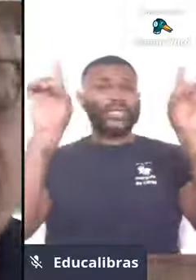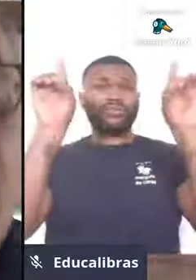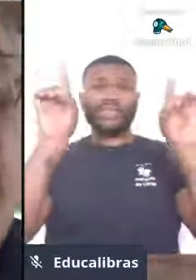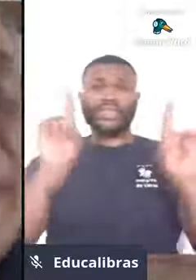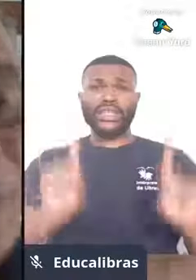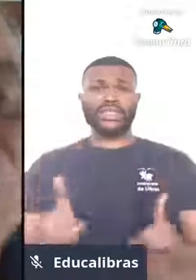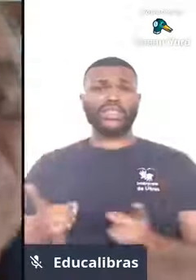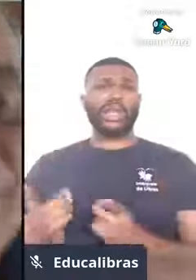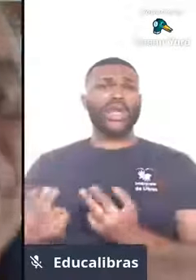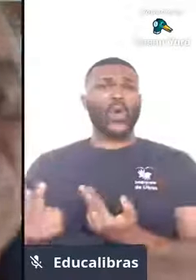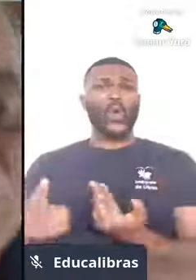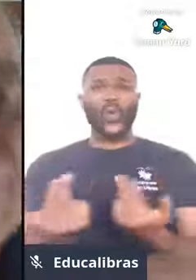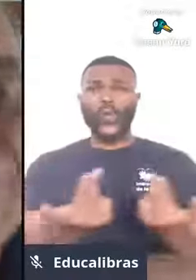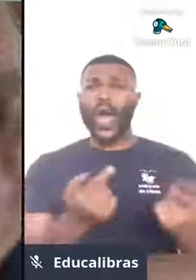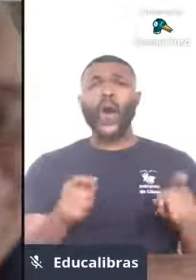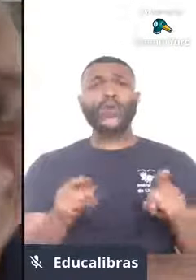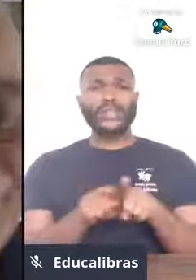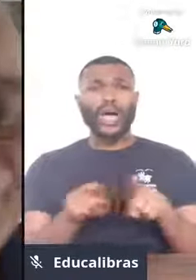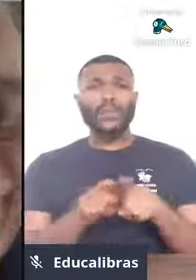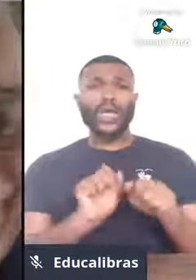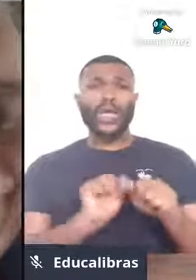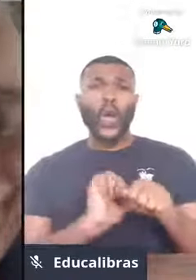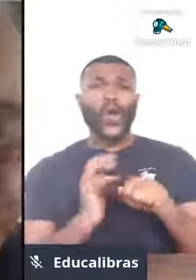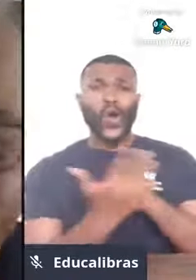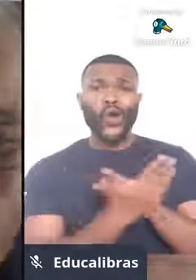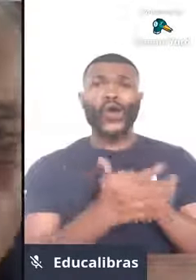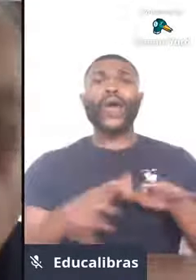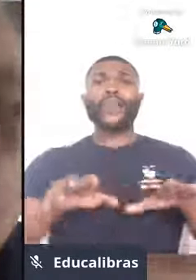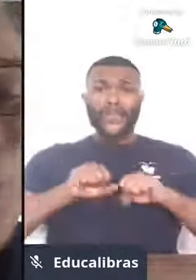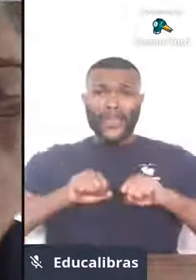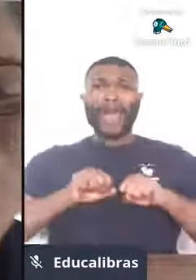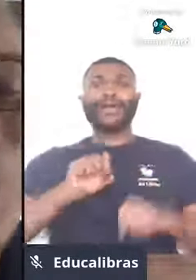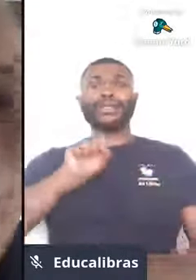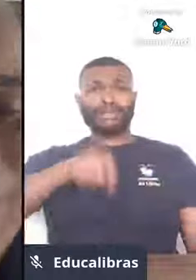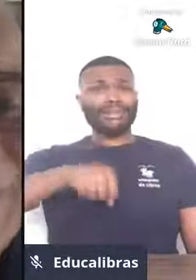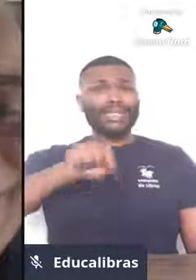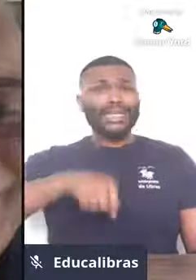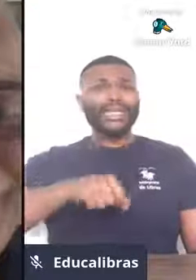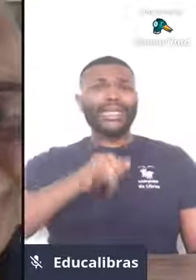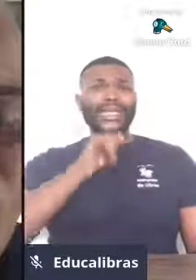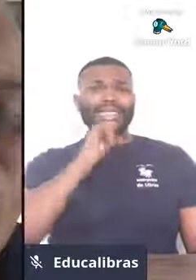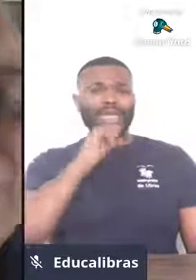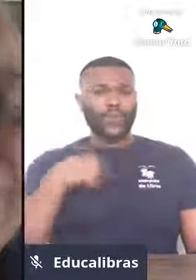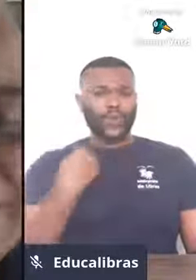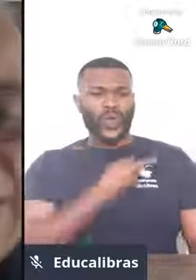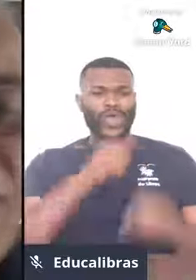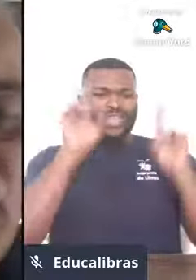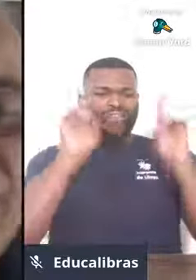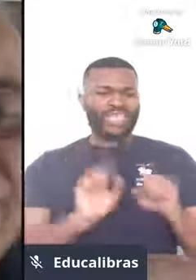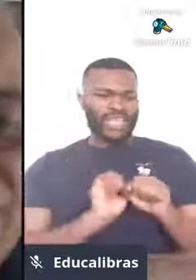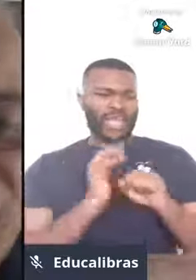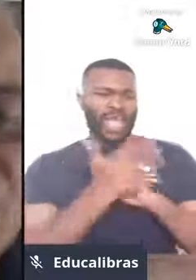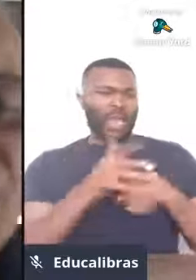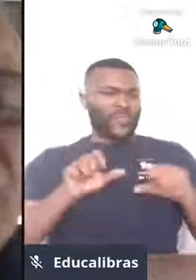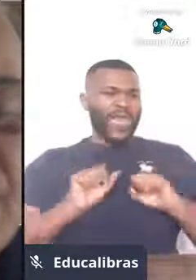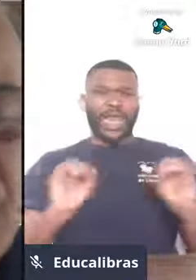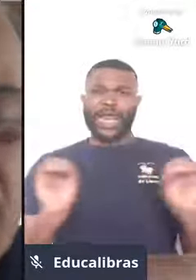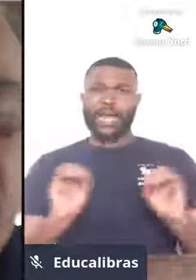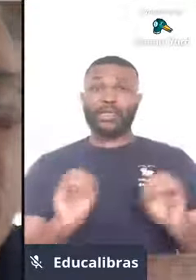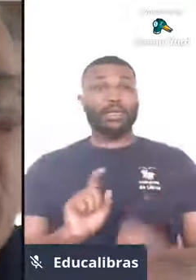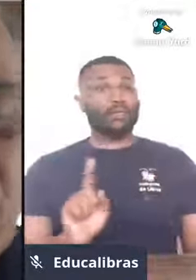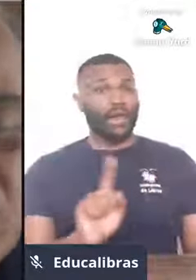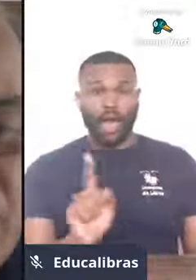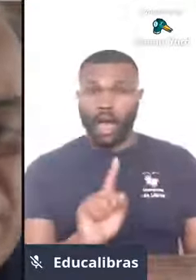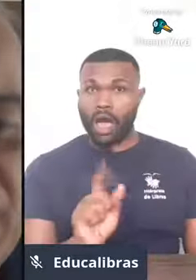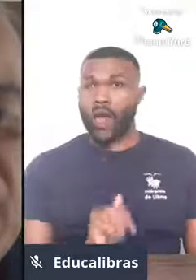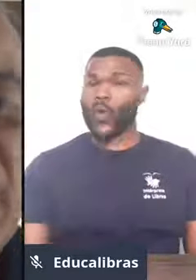Ela pega coronavírus, sim, né? Nós não somos imunes. Então, sim, precisamos de fazer a